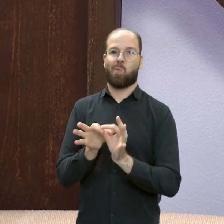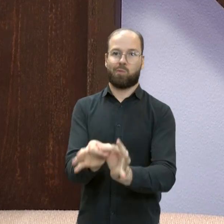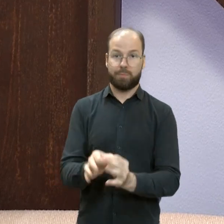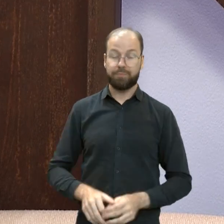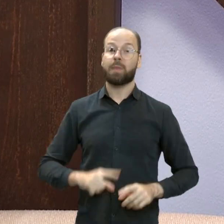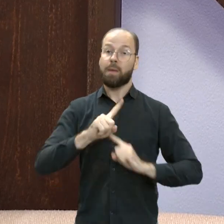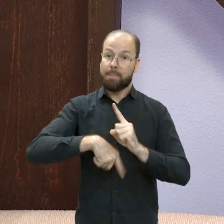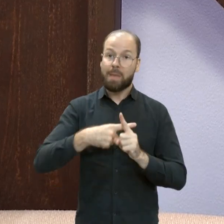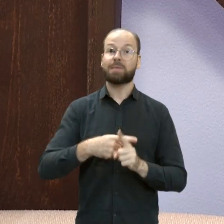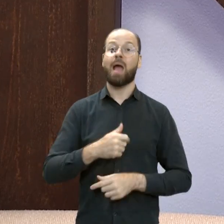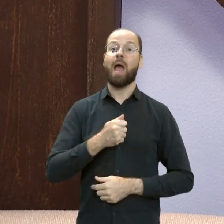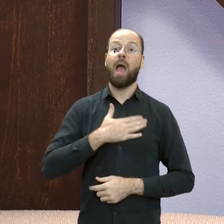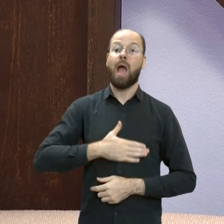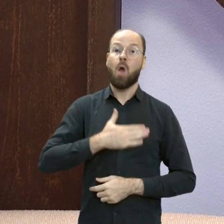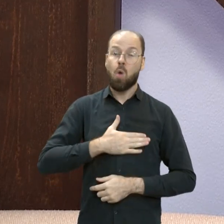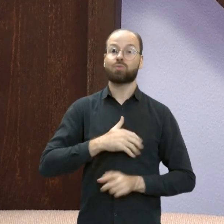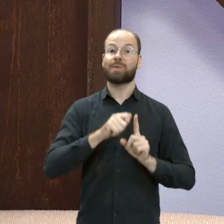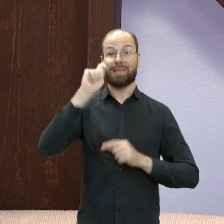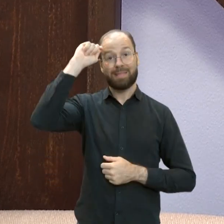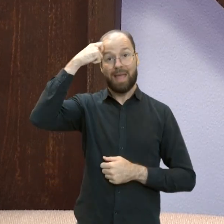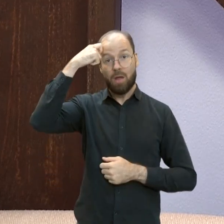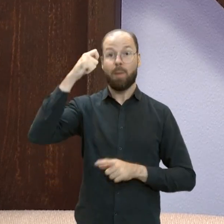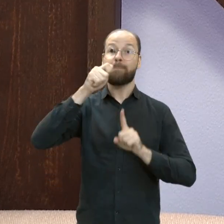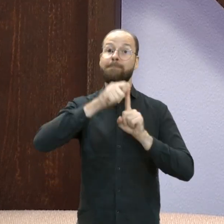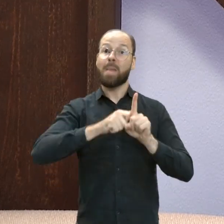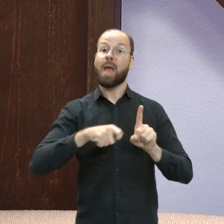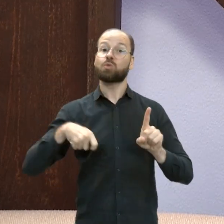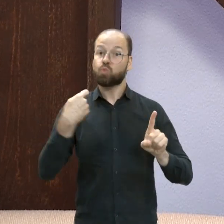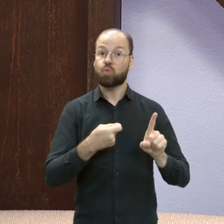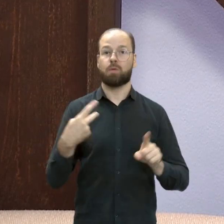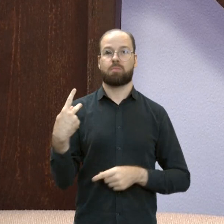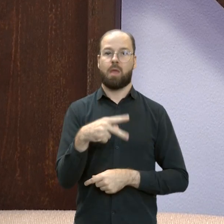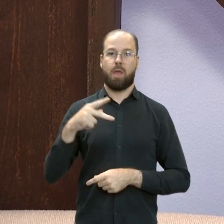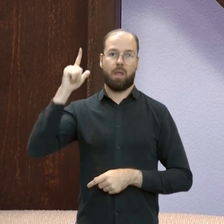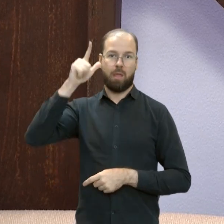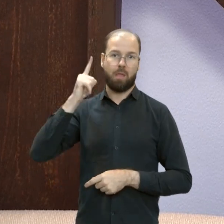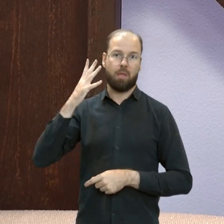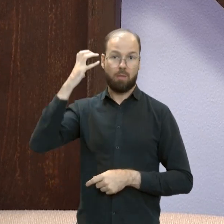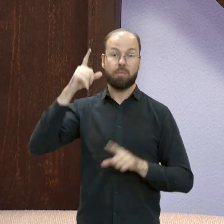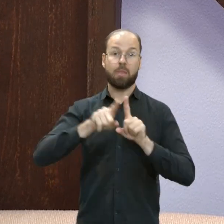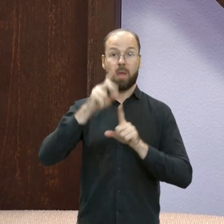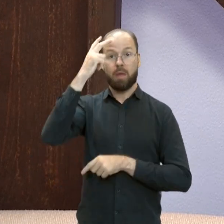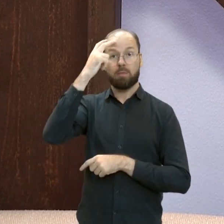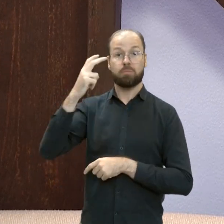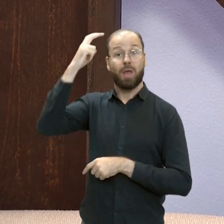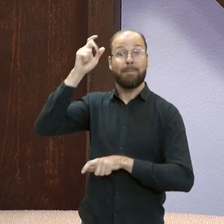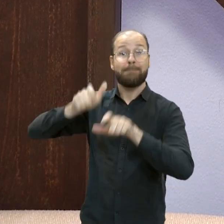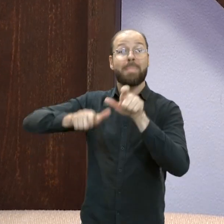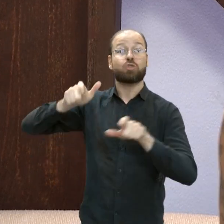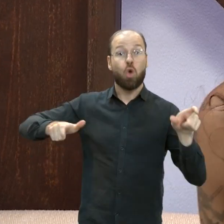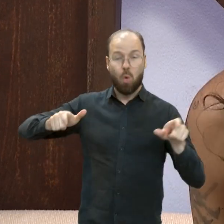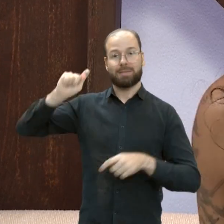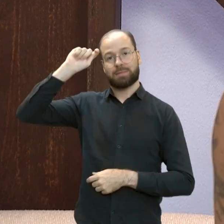Negro como o mês da Leodegária e o mês da intelectualidade negra. Então, no mês de agosto, nós sempre fazemos